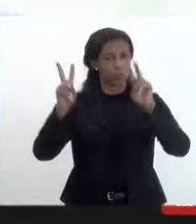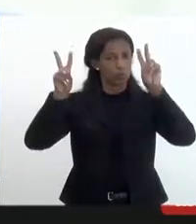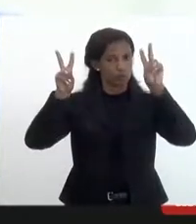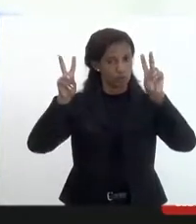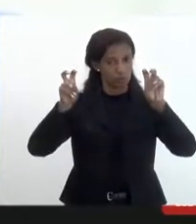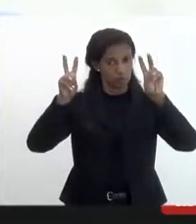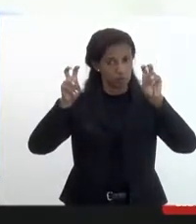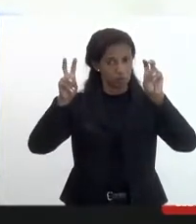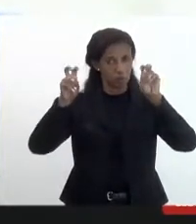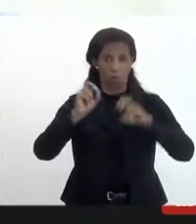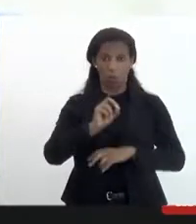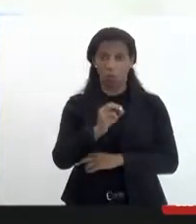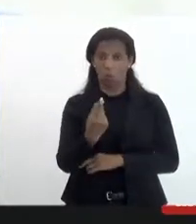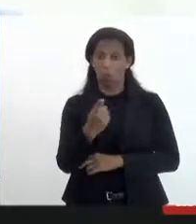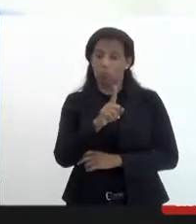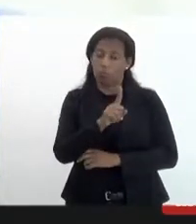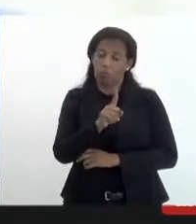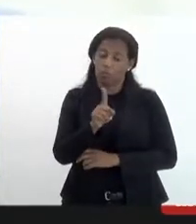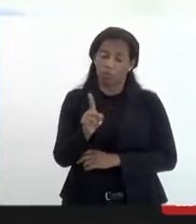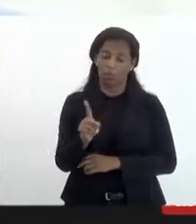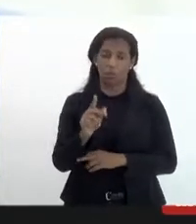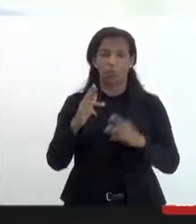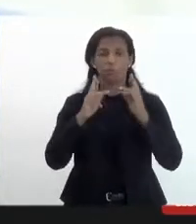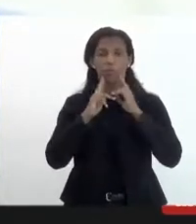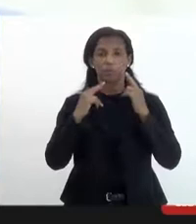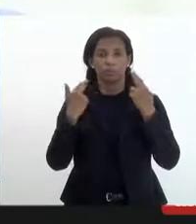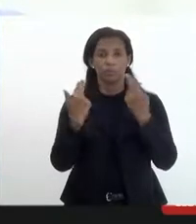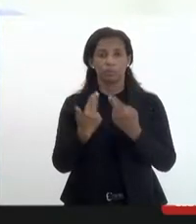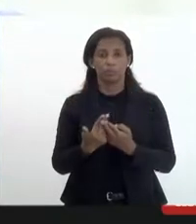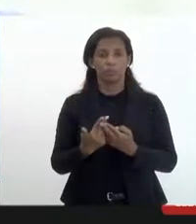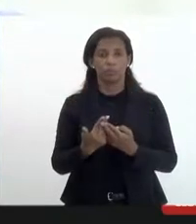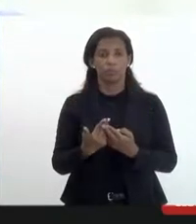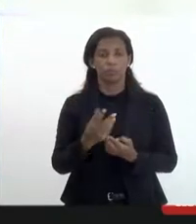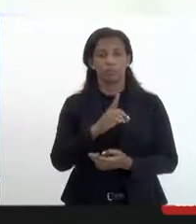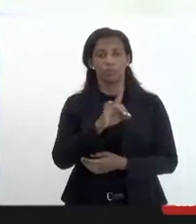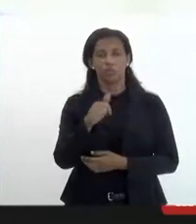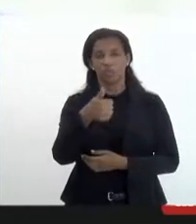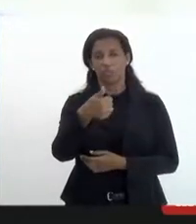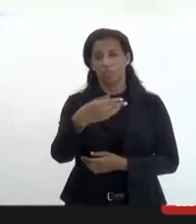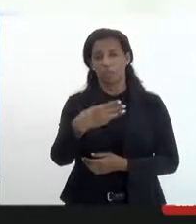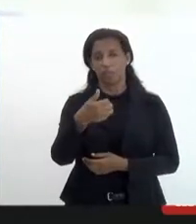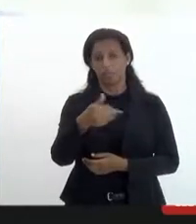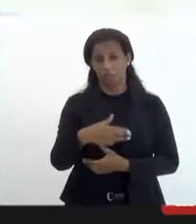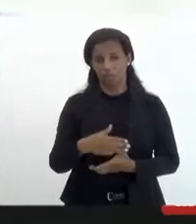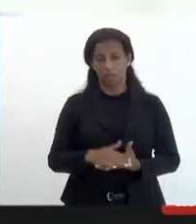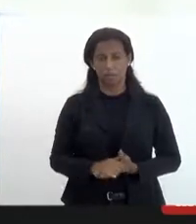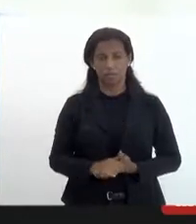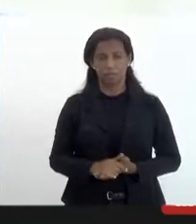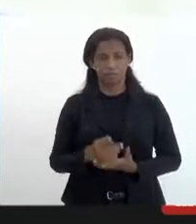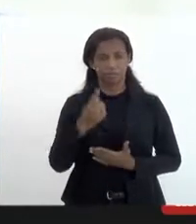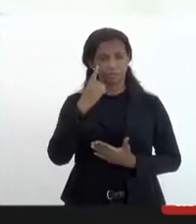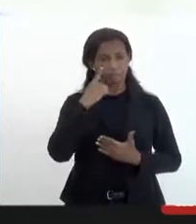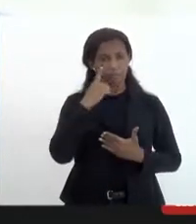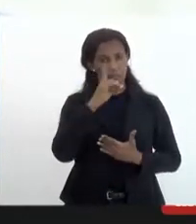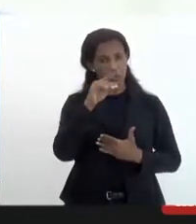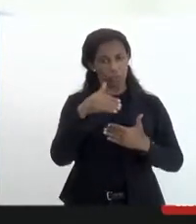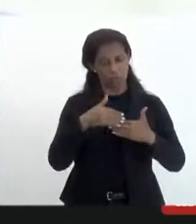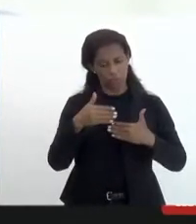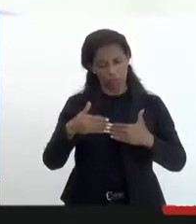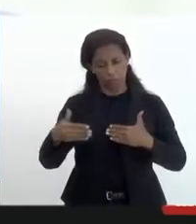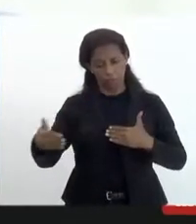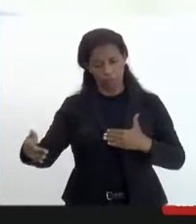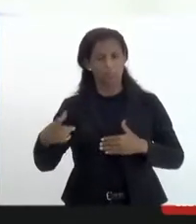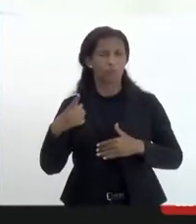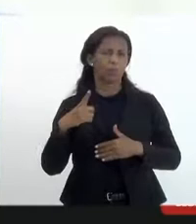tema ou não na reunião do dia 13. Decidiremos ao longo dos próximos dias, porque